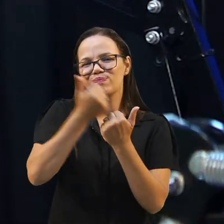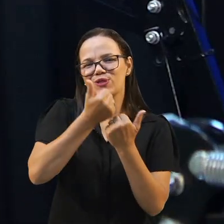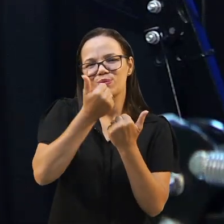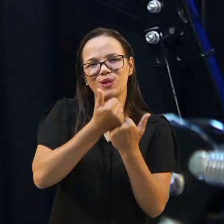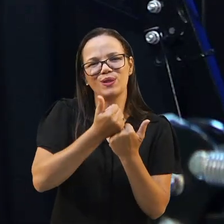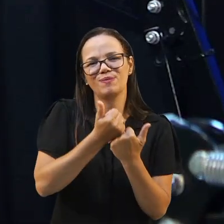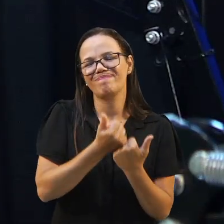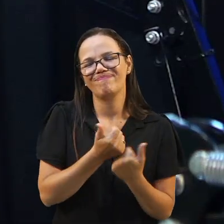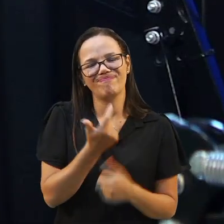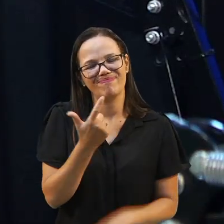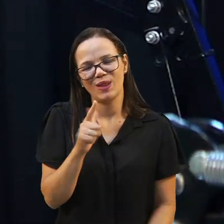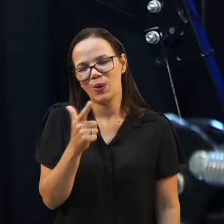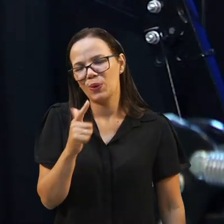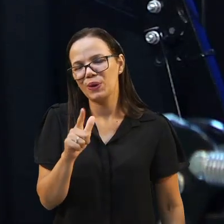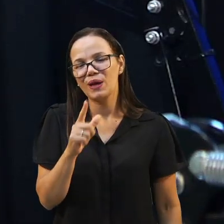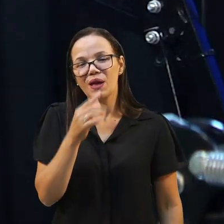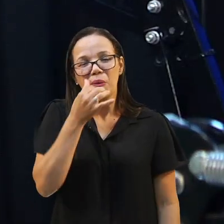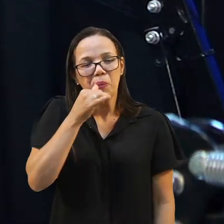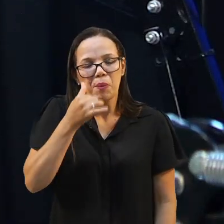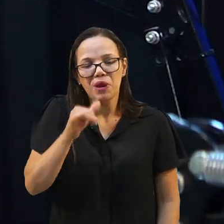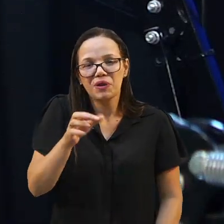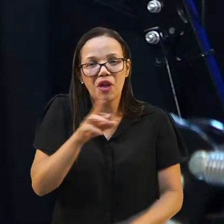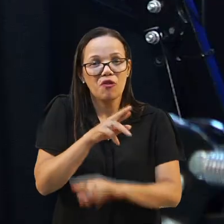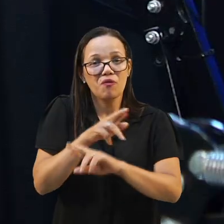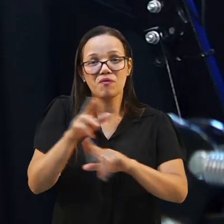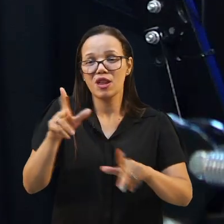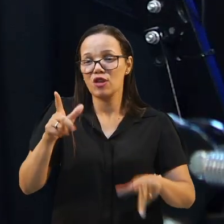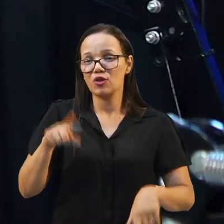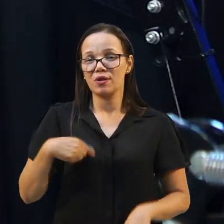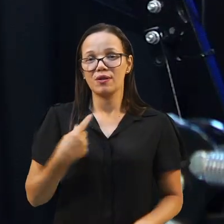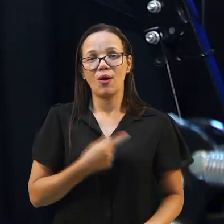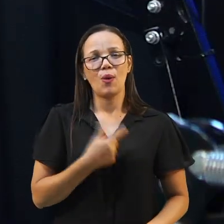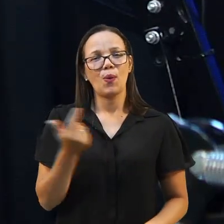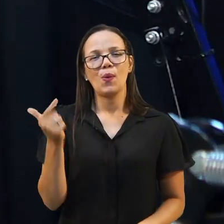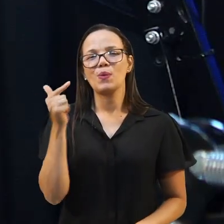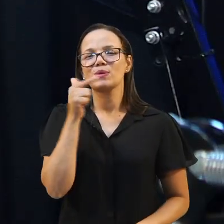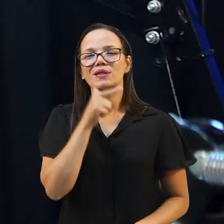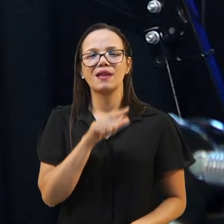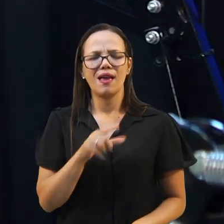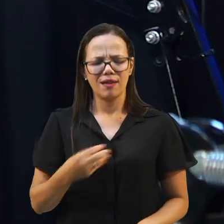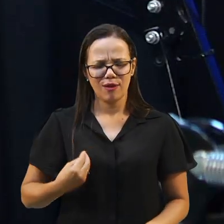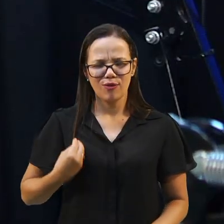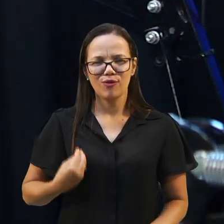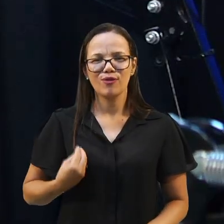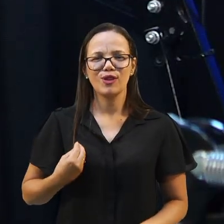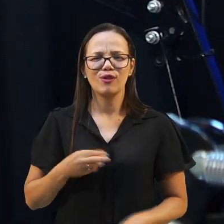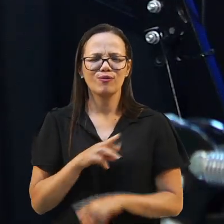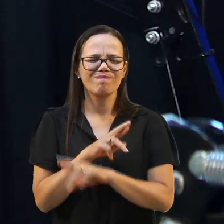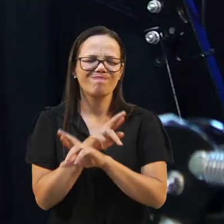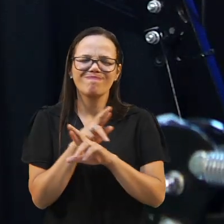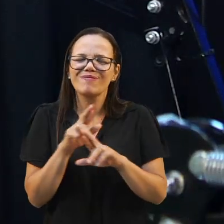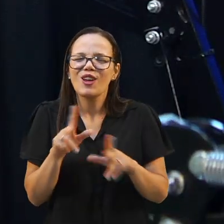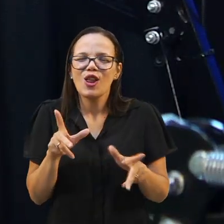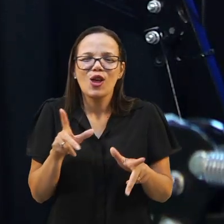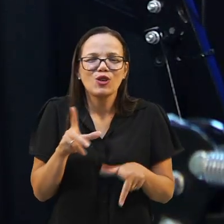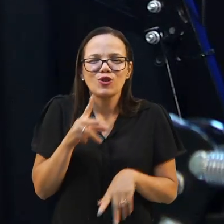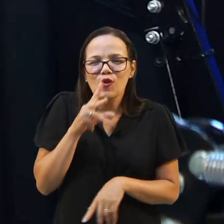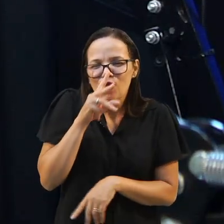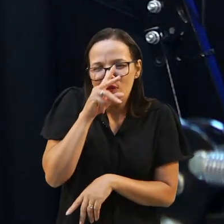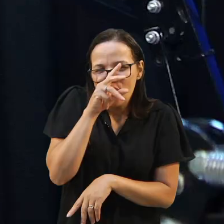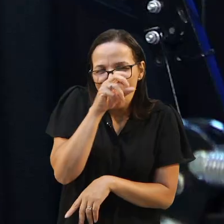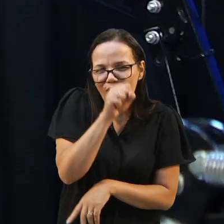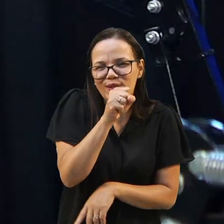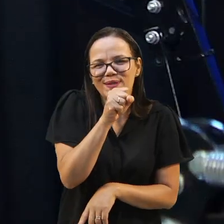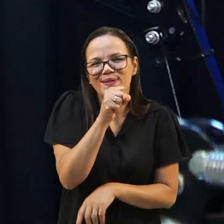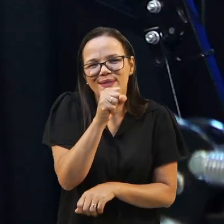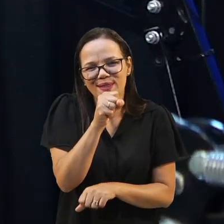substituto, né? É uma energia que a gente consegue e que a gente vive de forma muito intensa. E